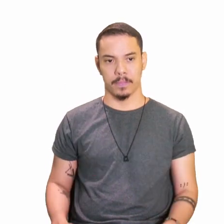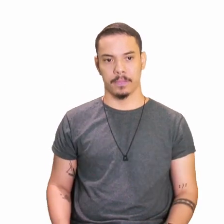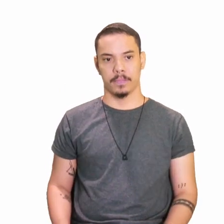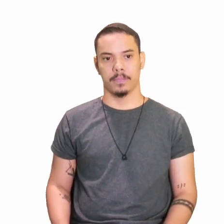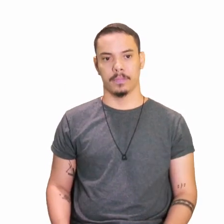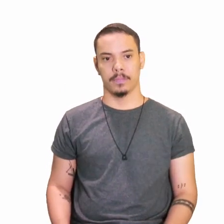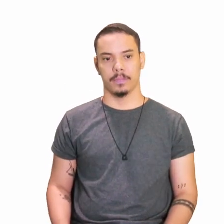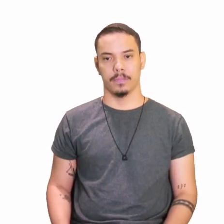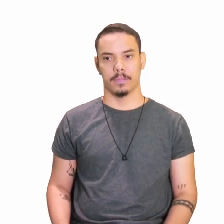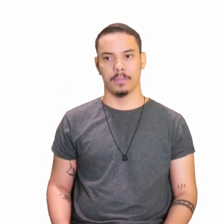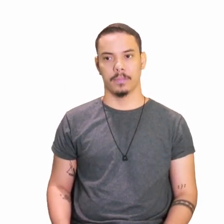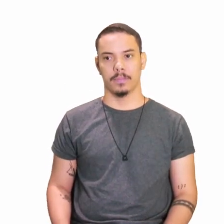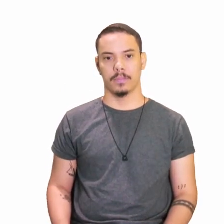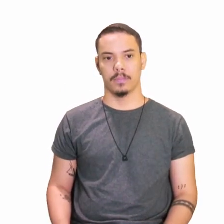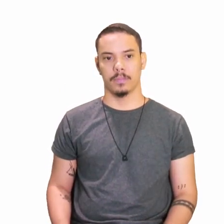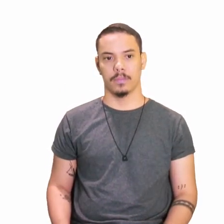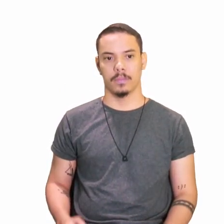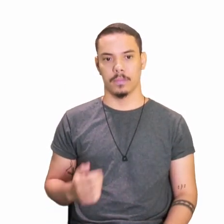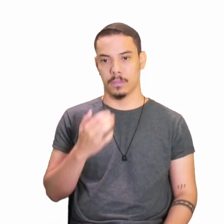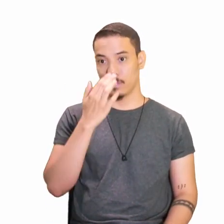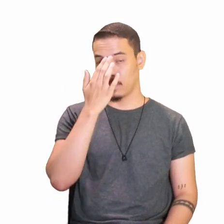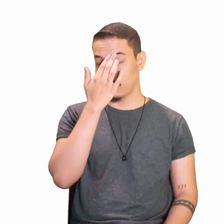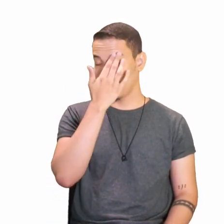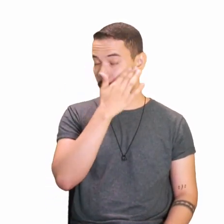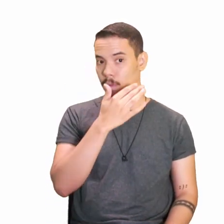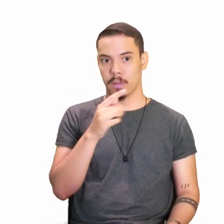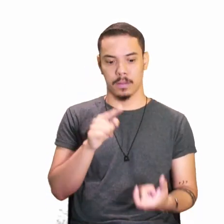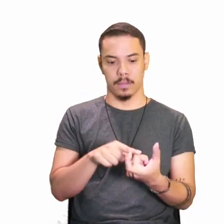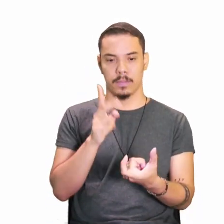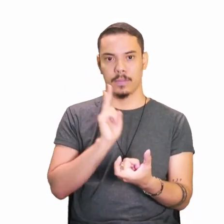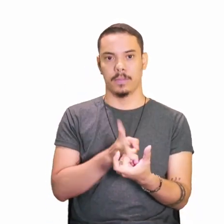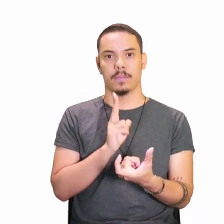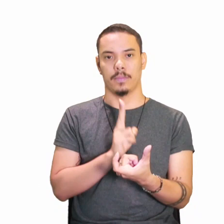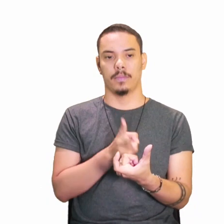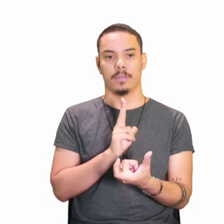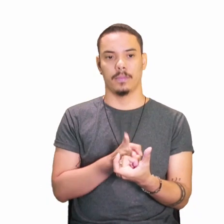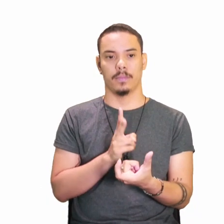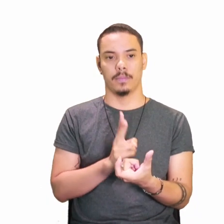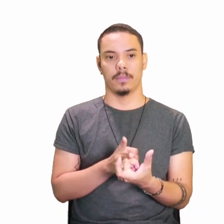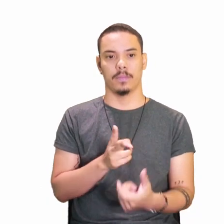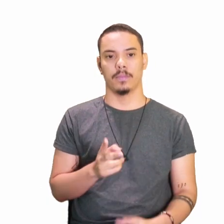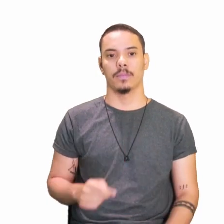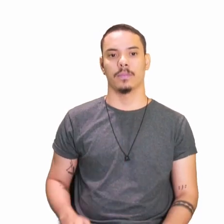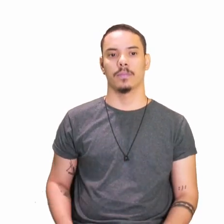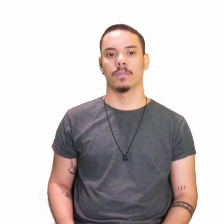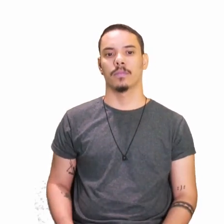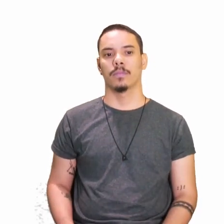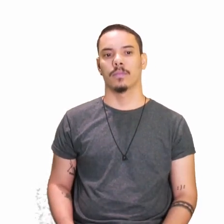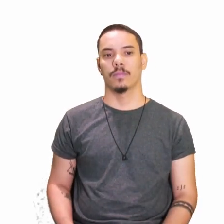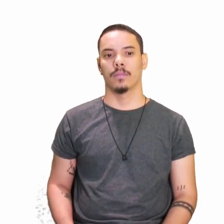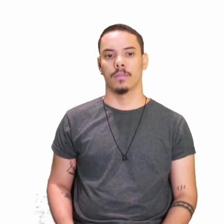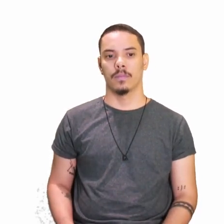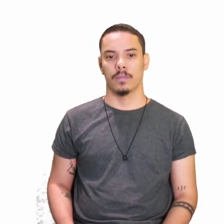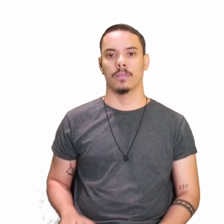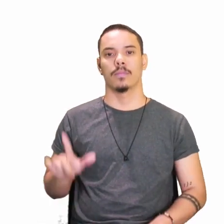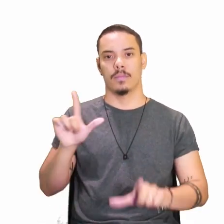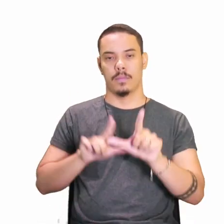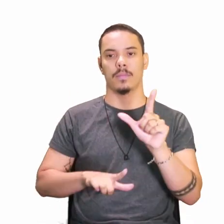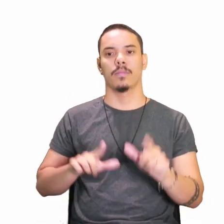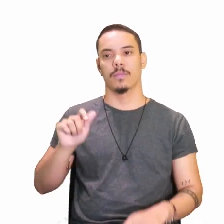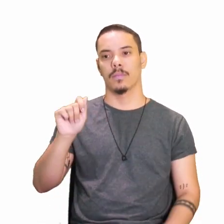a b c regulasse quando não muda o que o radical Tá então vamos lá então é letra A